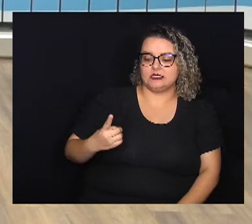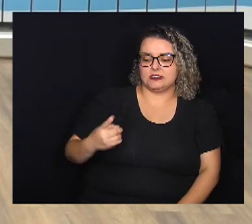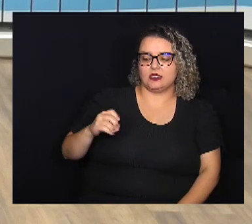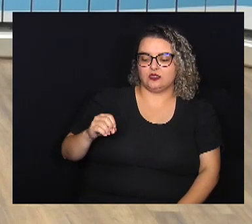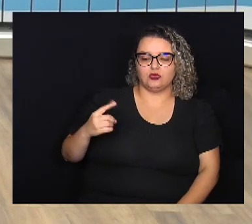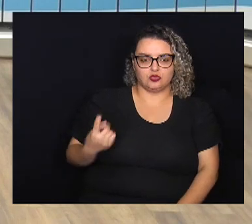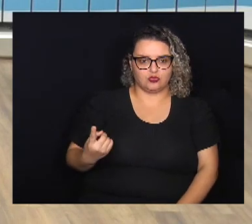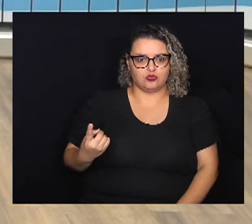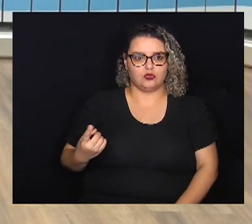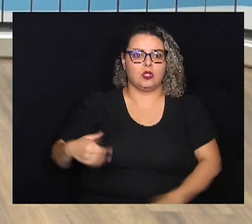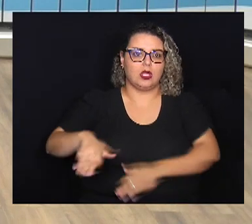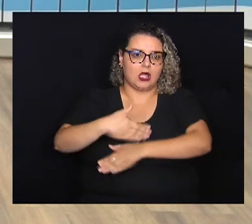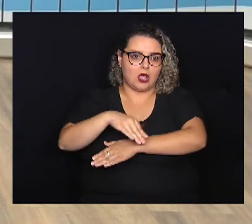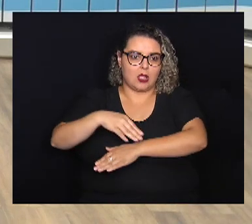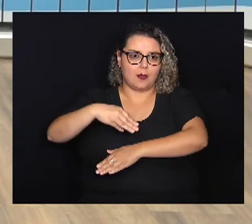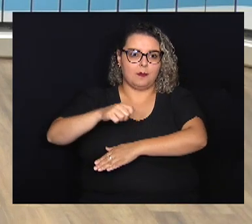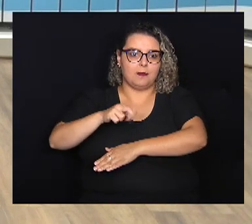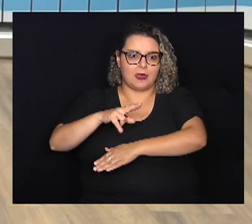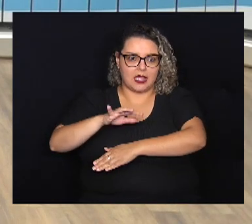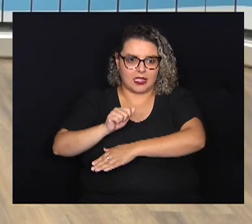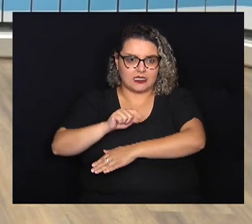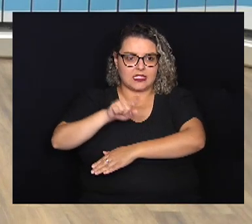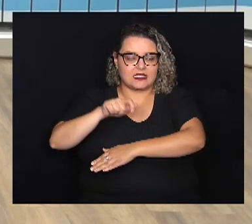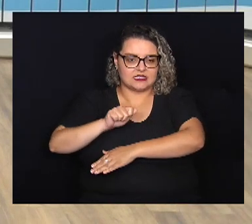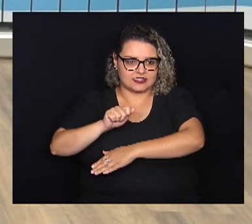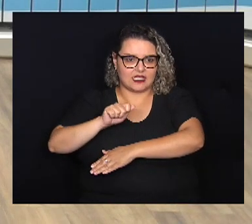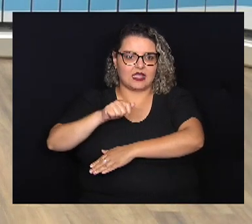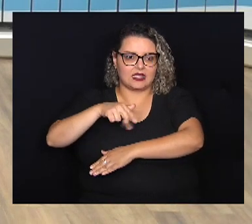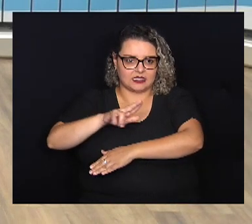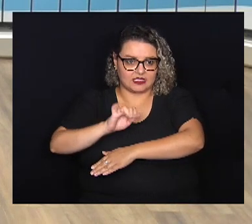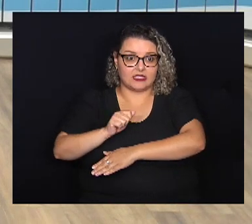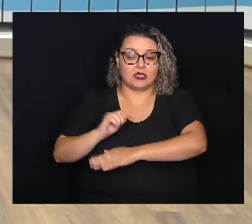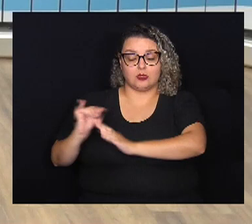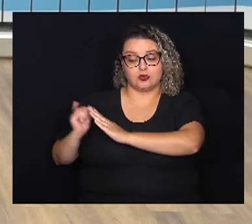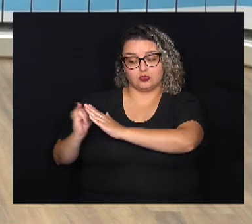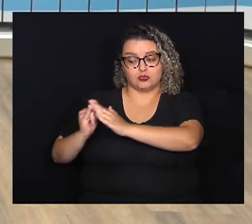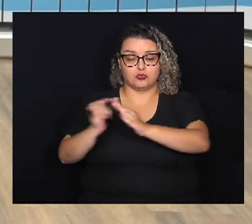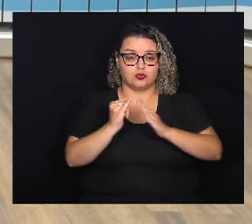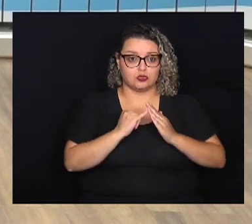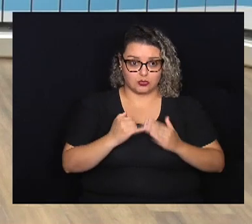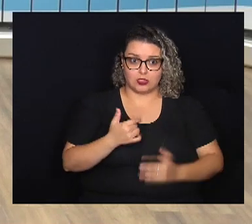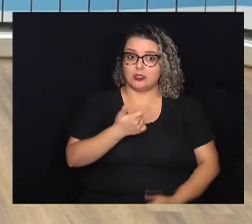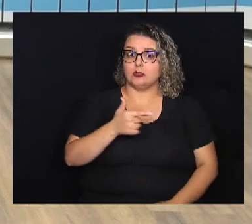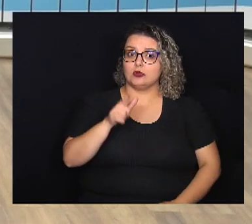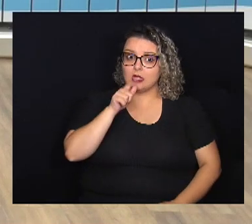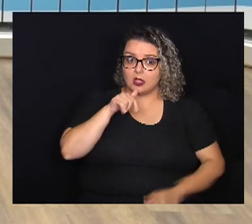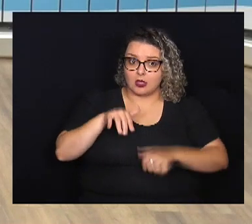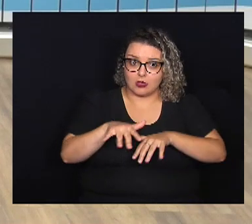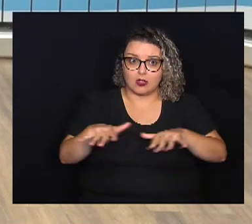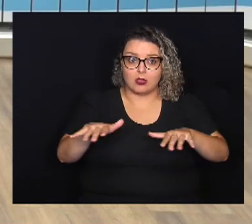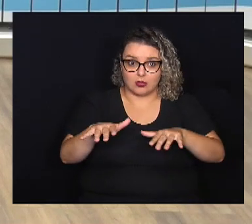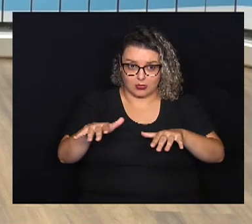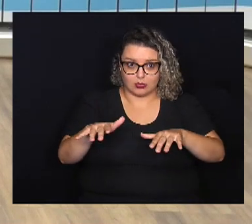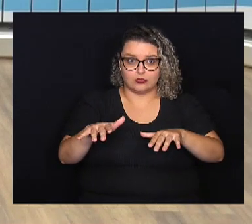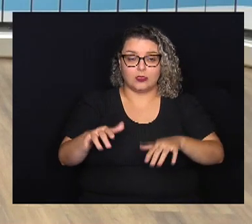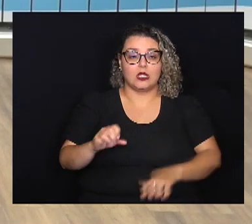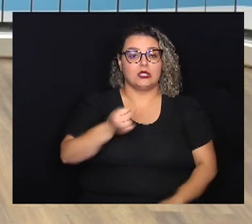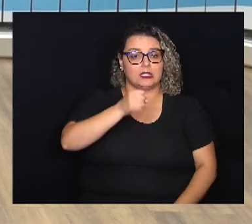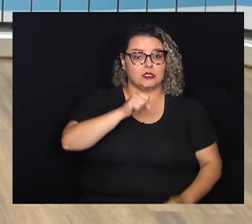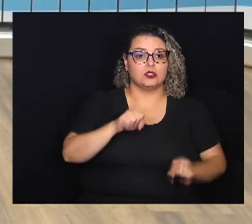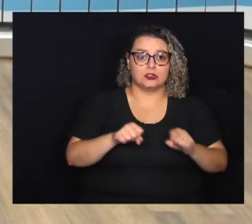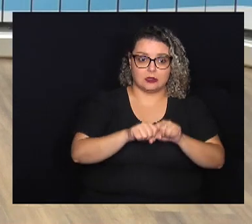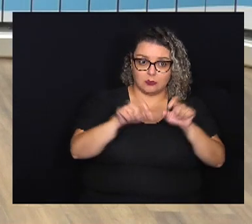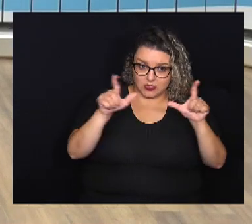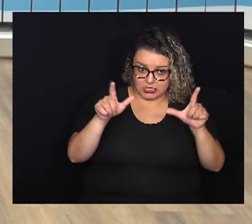Edna Vila Gelim Zaquia esses imóveis vão ficar sem abastecimento de água das 8 da manhã